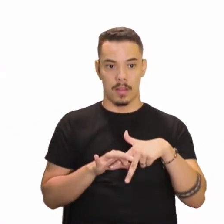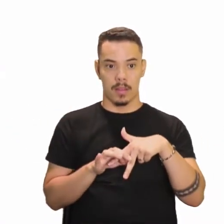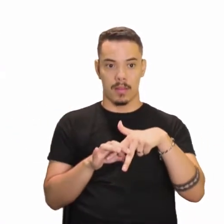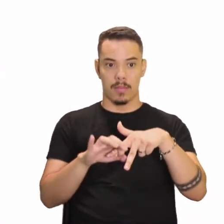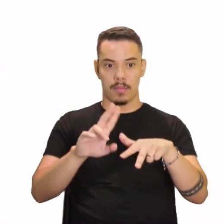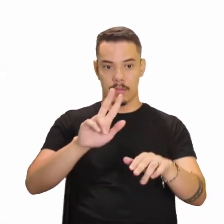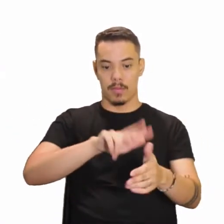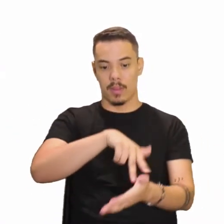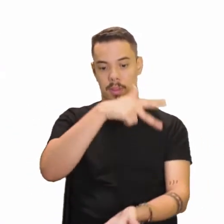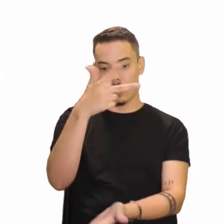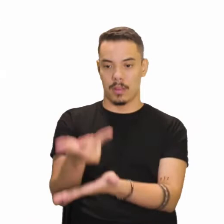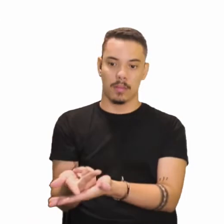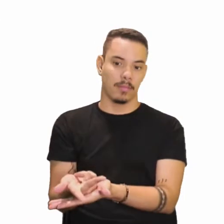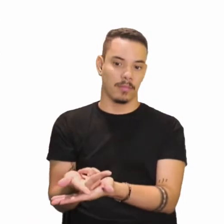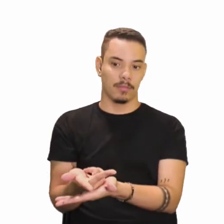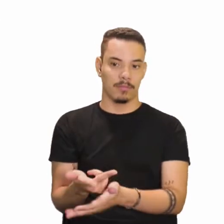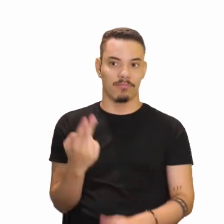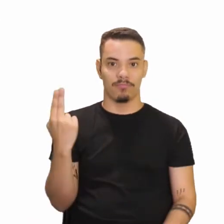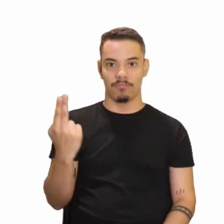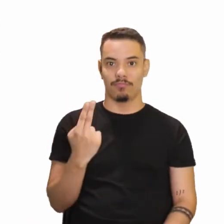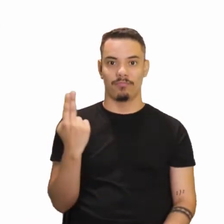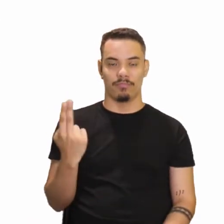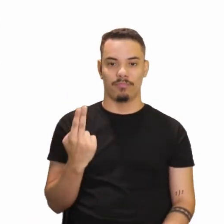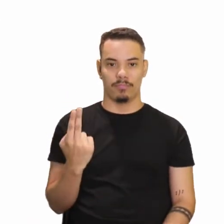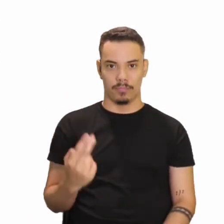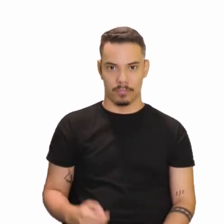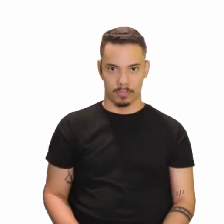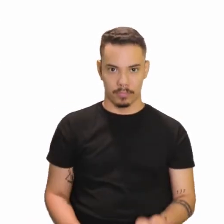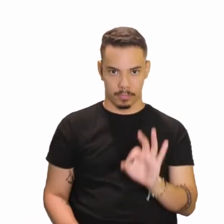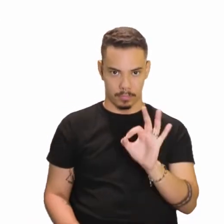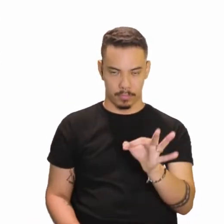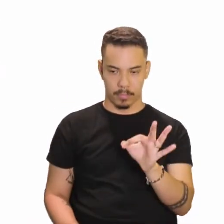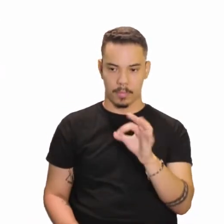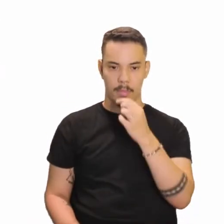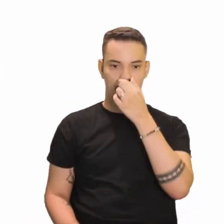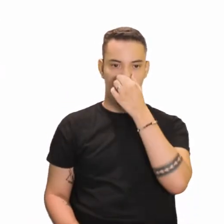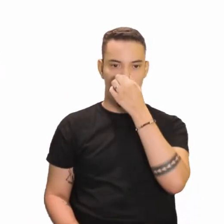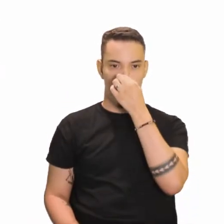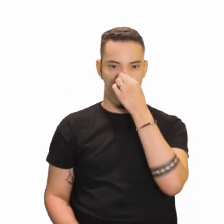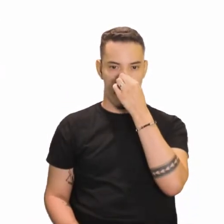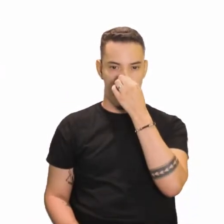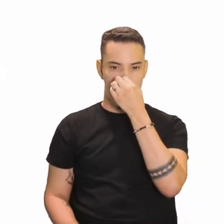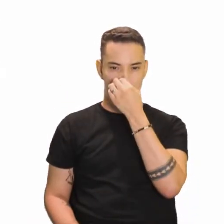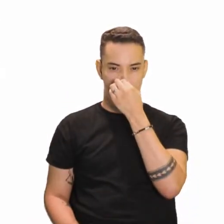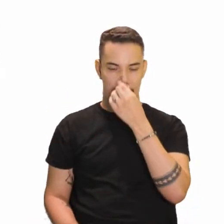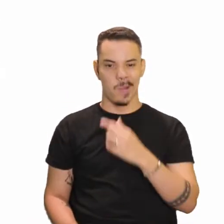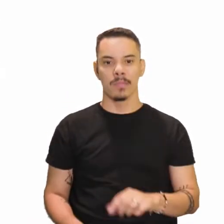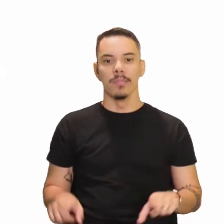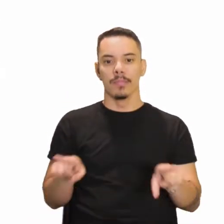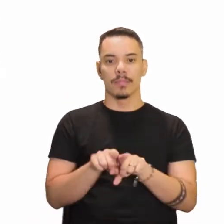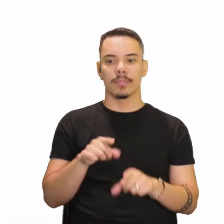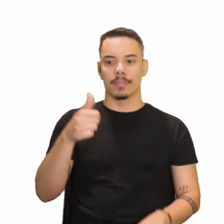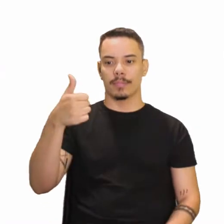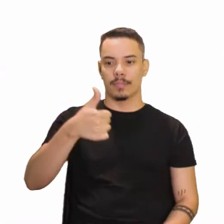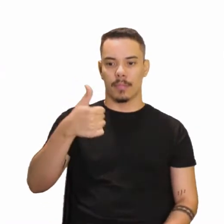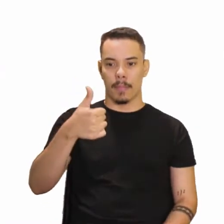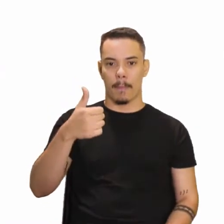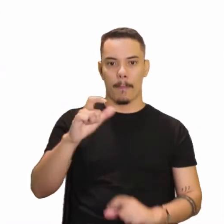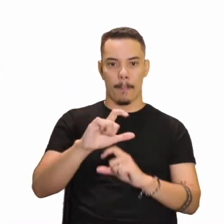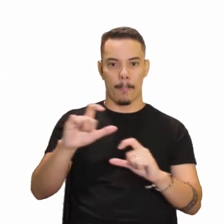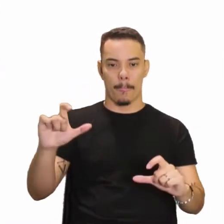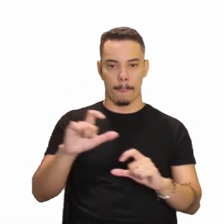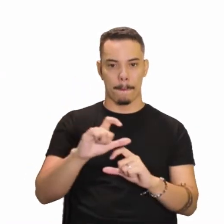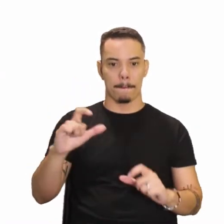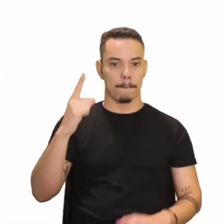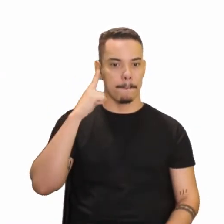para frente ele vai cair no abismo Tá certo e aqui a primeira chave né da